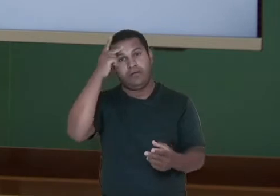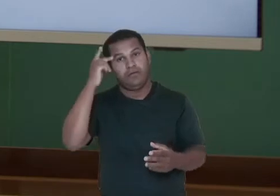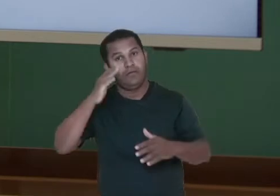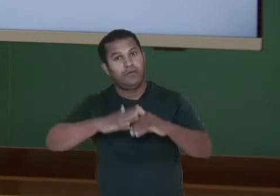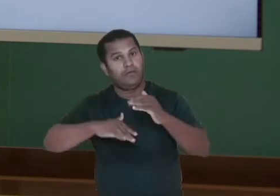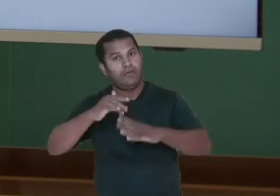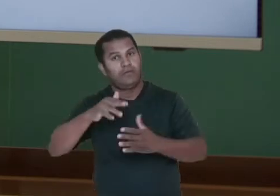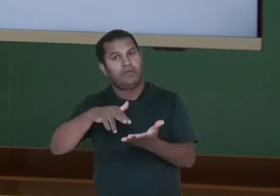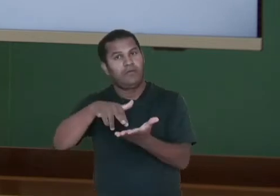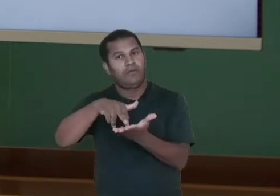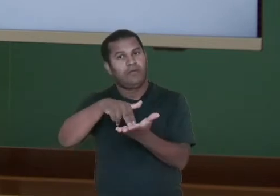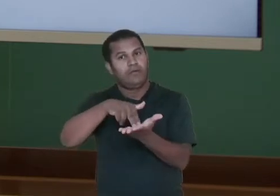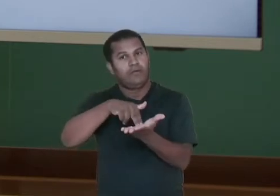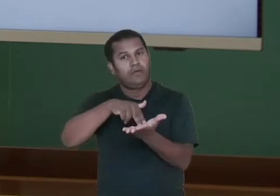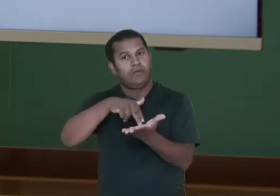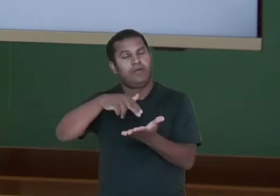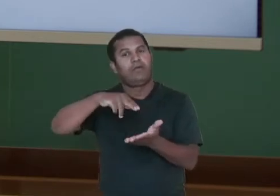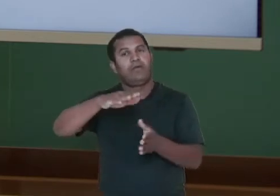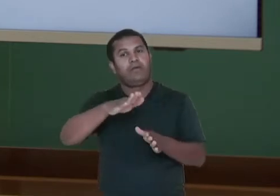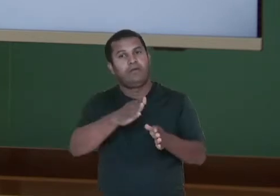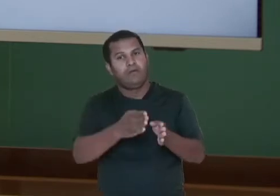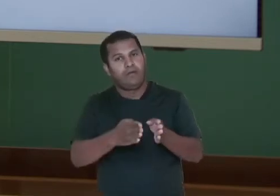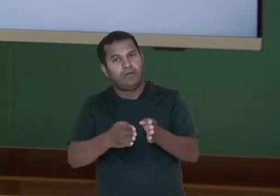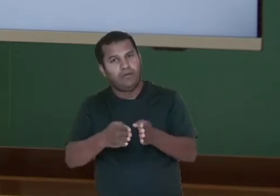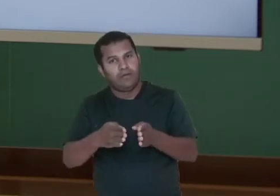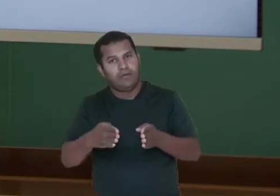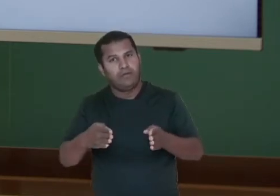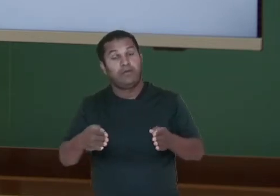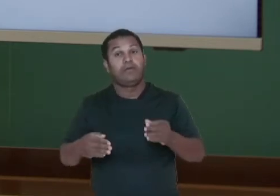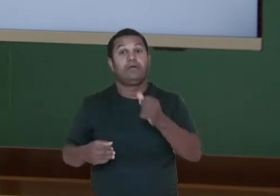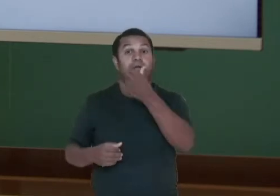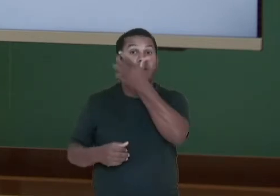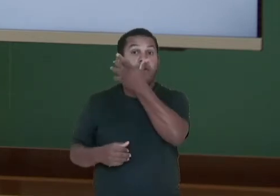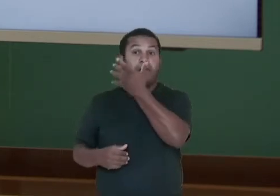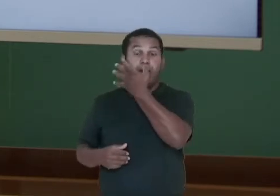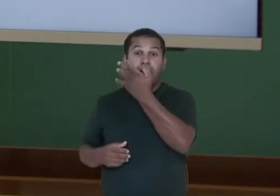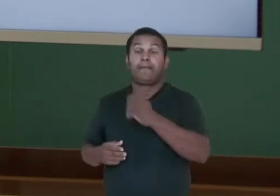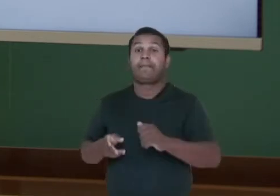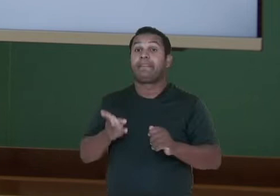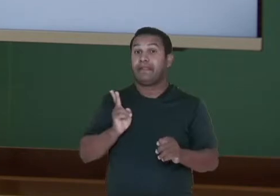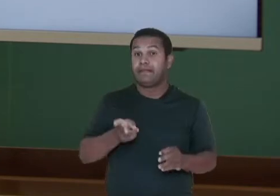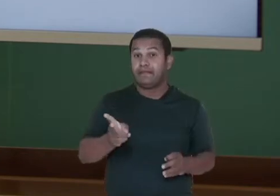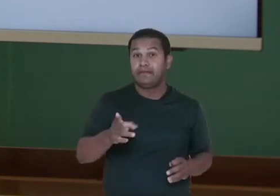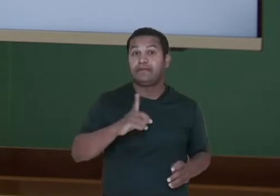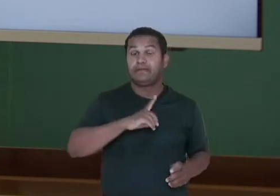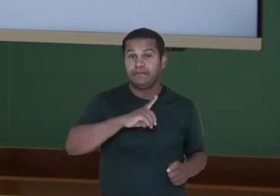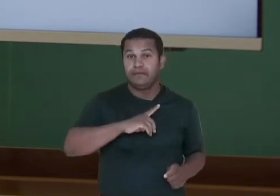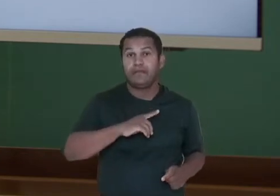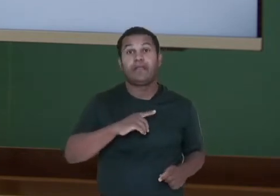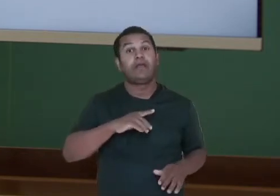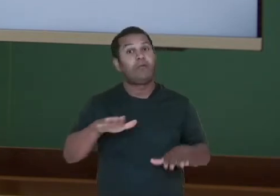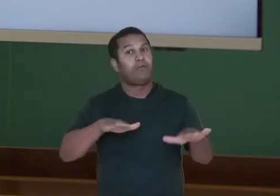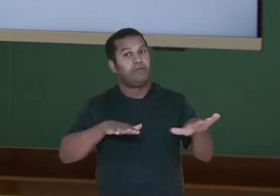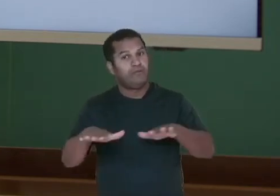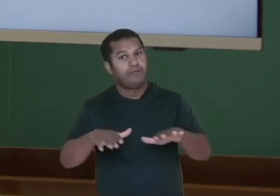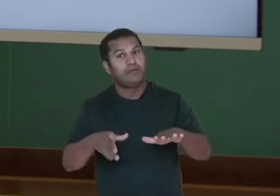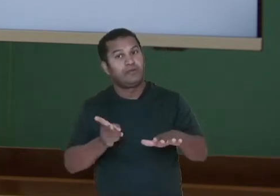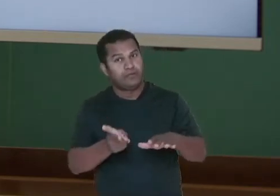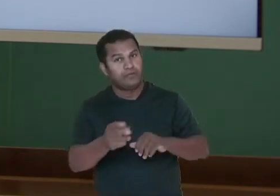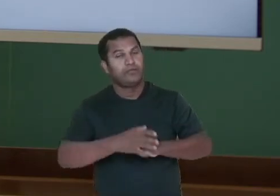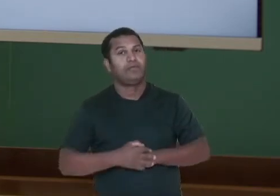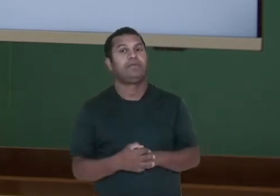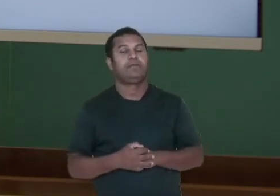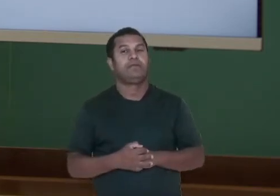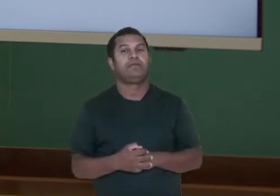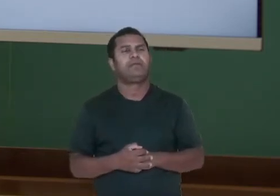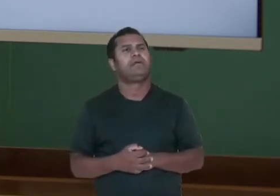ali parados, a tendência deles é que a quantidade de movimento deles seja zero. Então isso me implica o quê? Que como a quantidade de